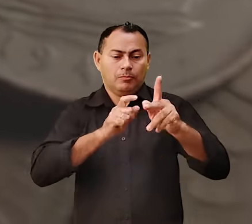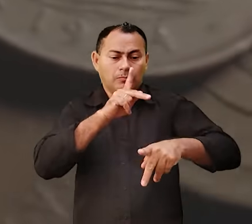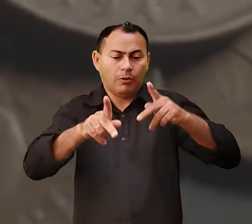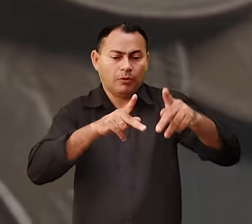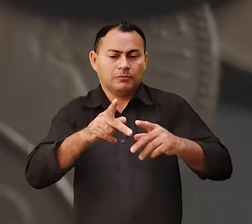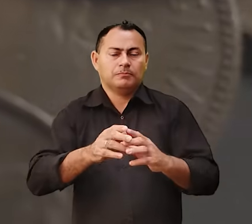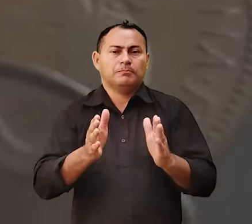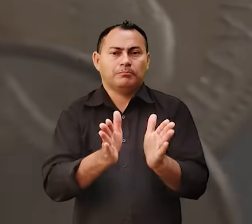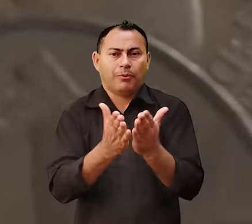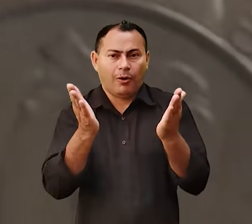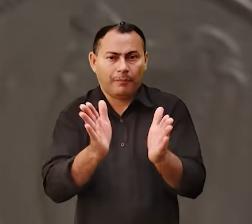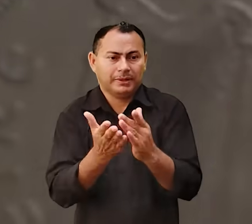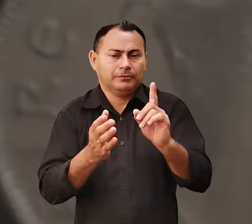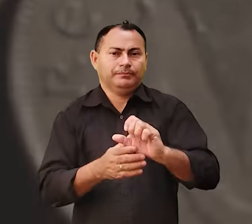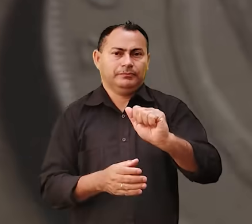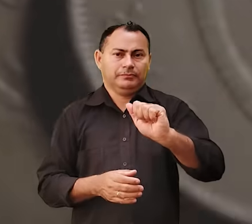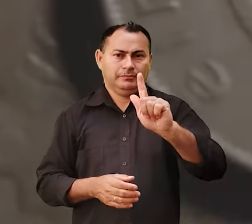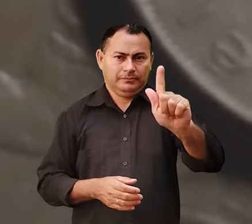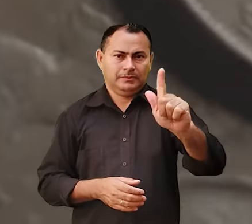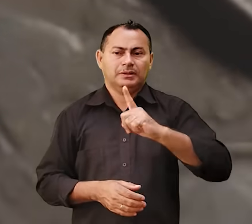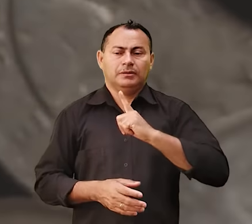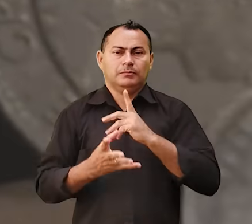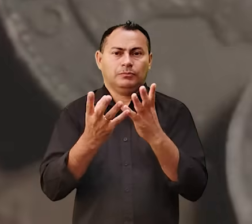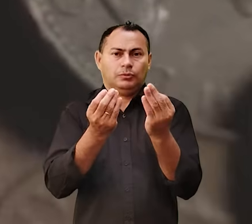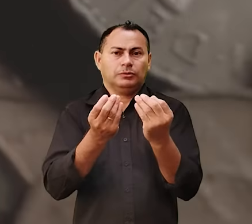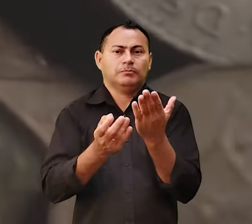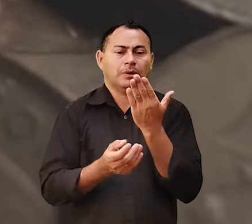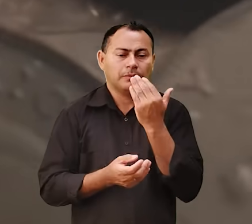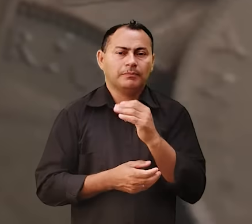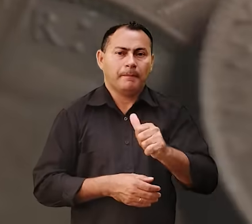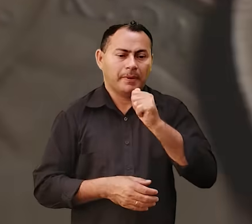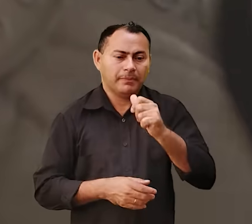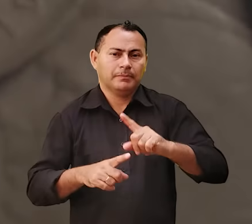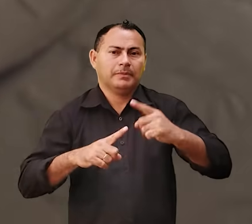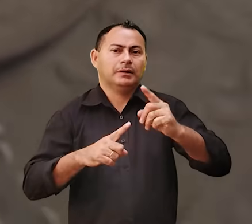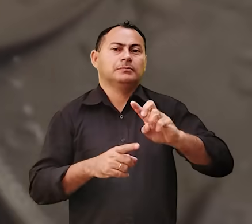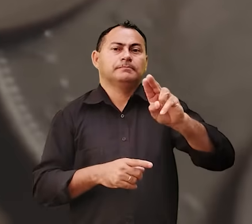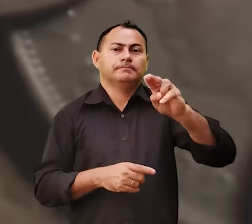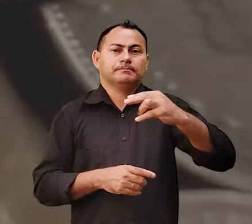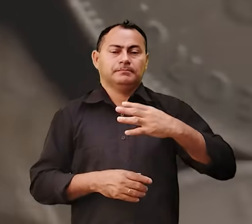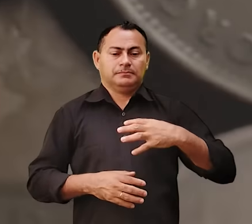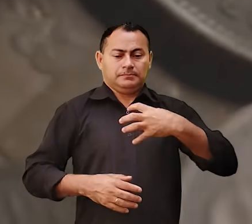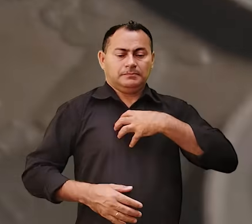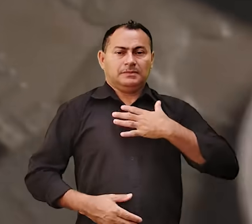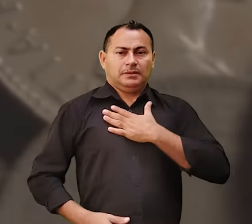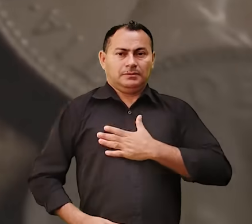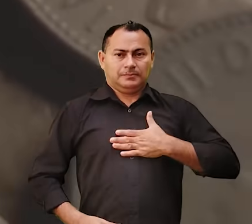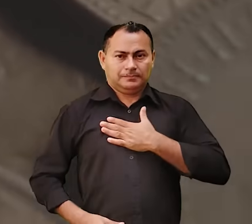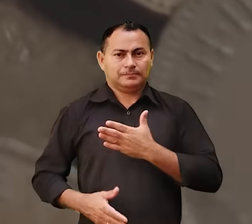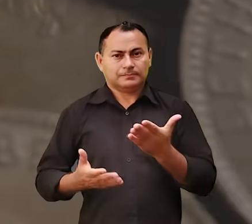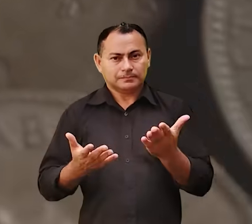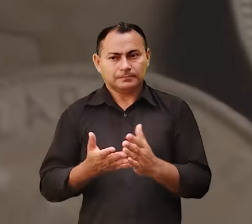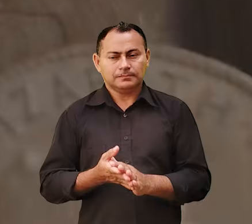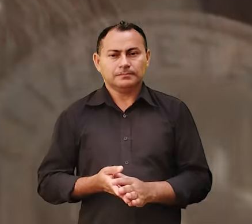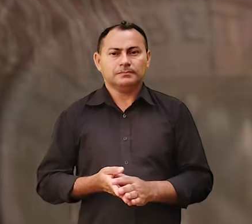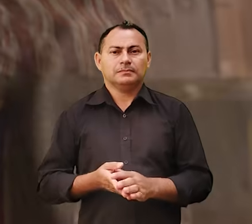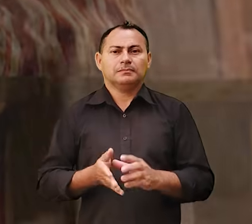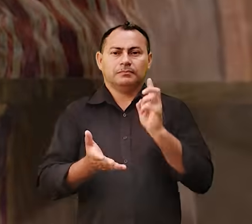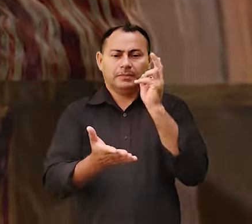quer dizer que o povo estivesse pobre. Ageu diz que eles tinham bastante para comer e beber, mas nunca se sentiam